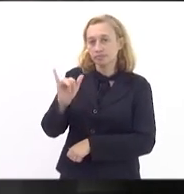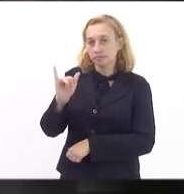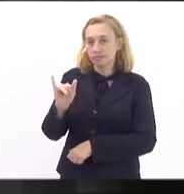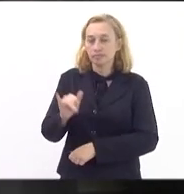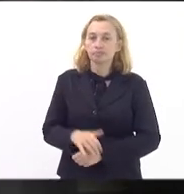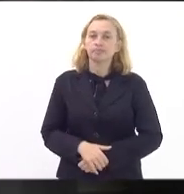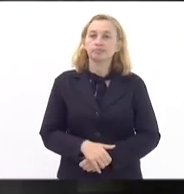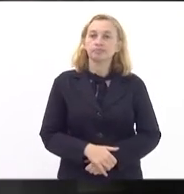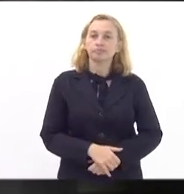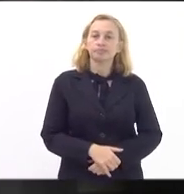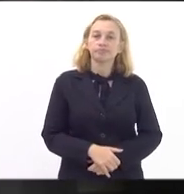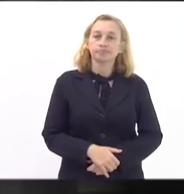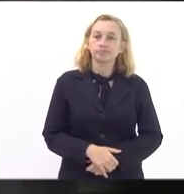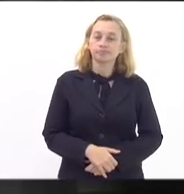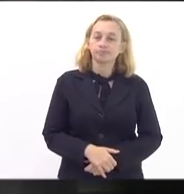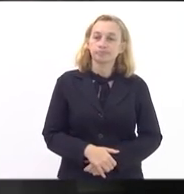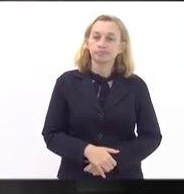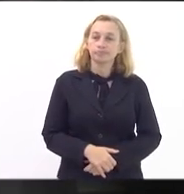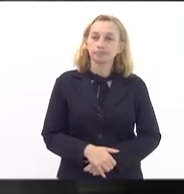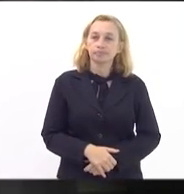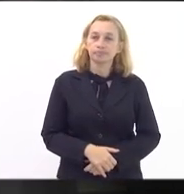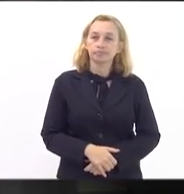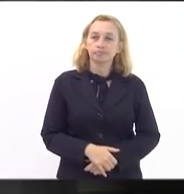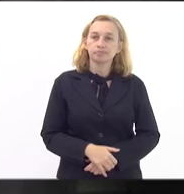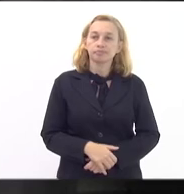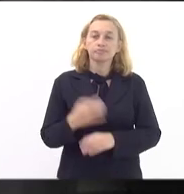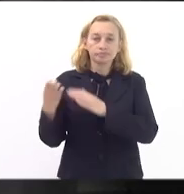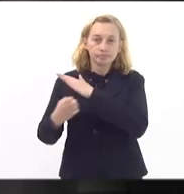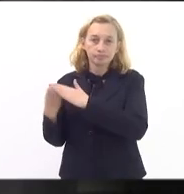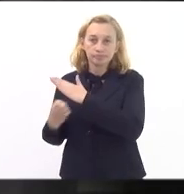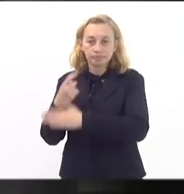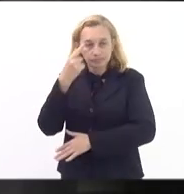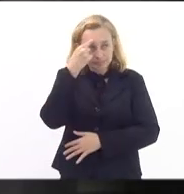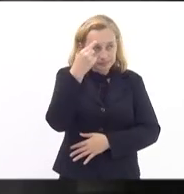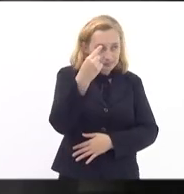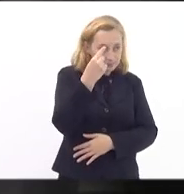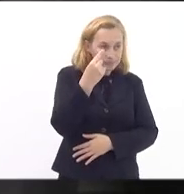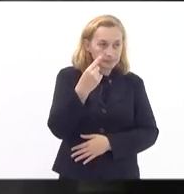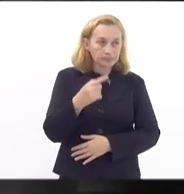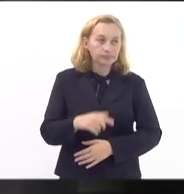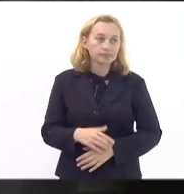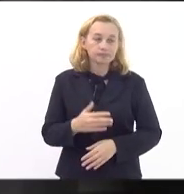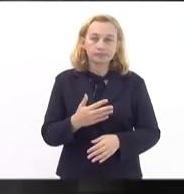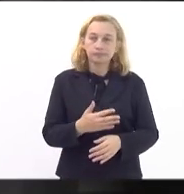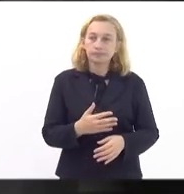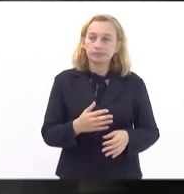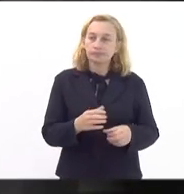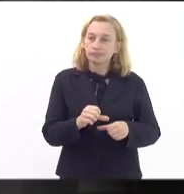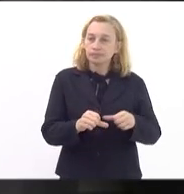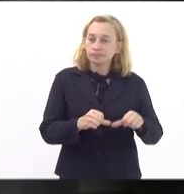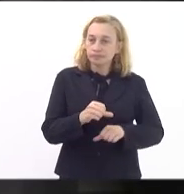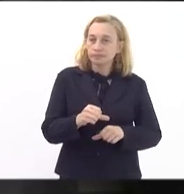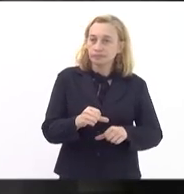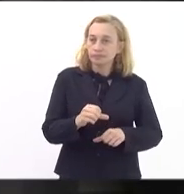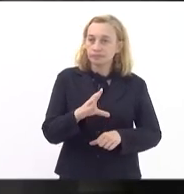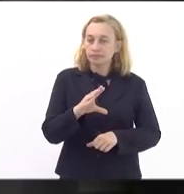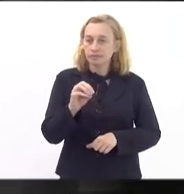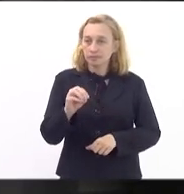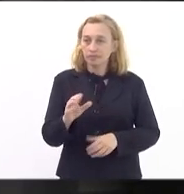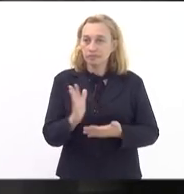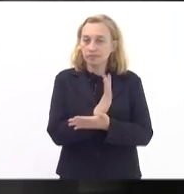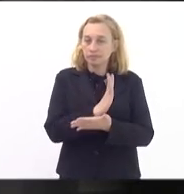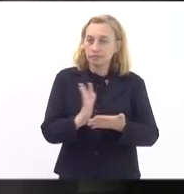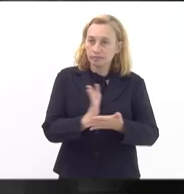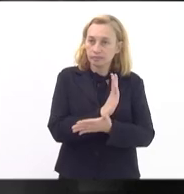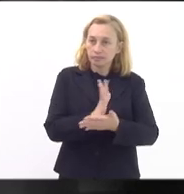foi a SuperVia teve essa iniciativa teve a ideia de fazer o enterramento dos cabos muitas vezes